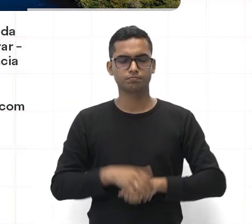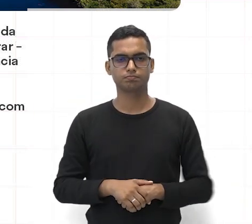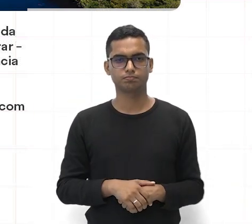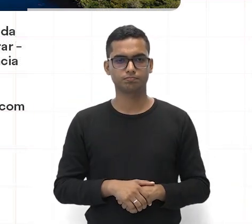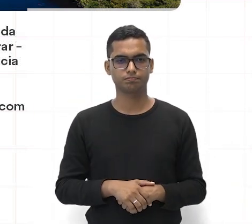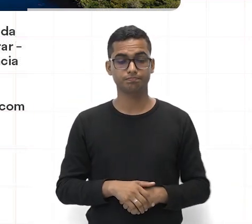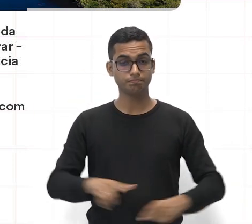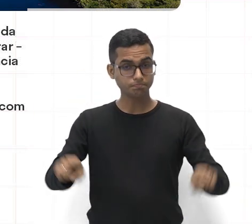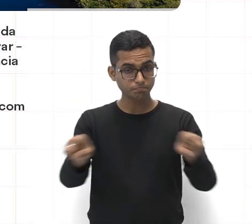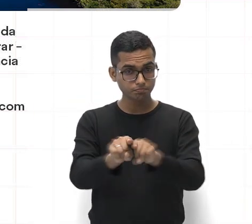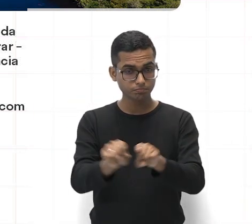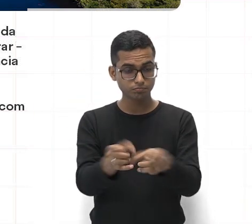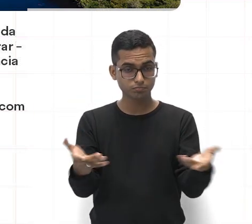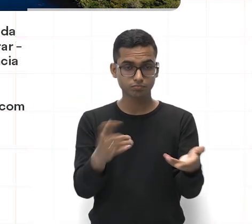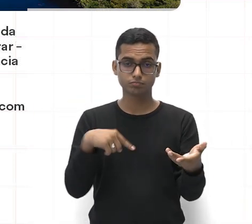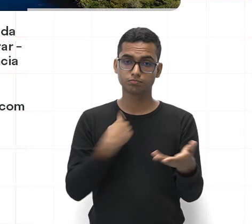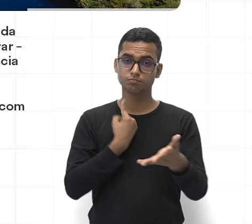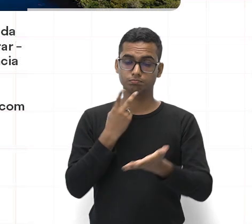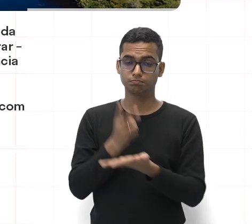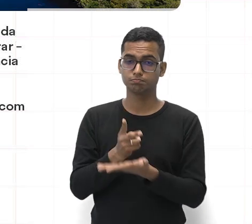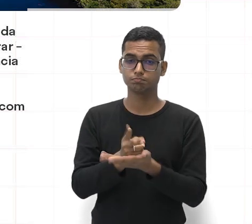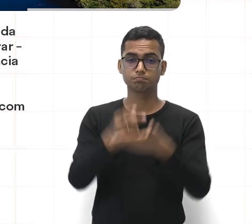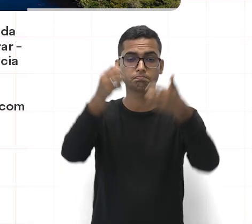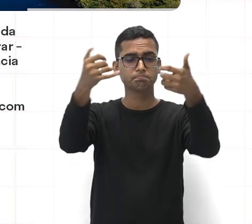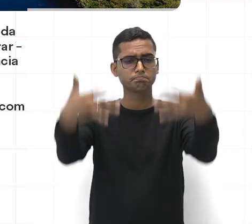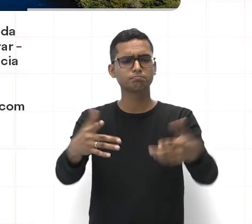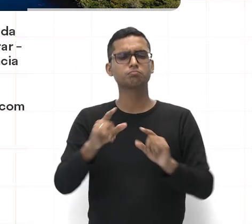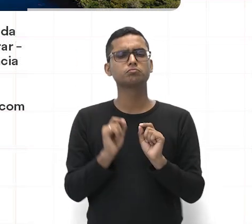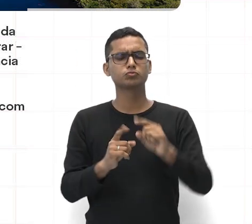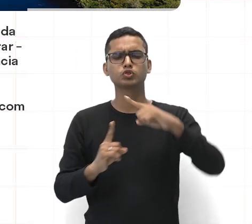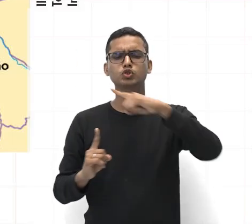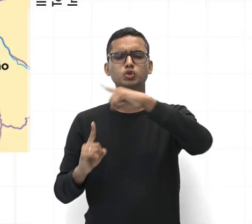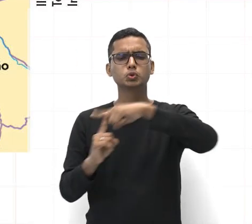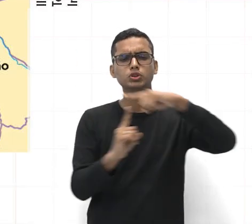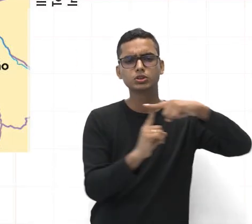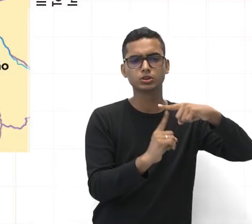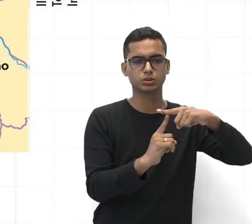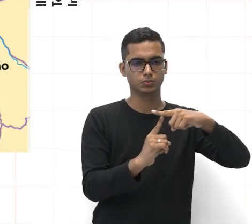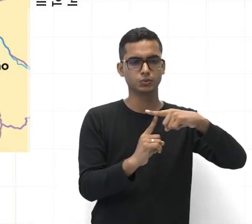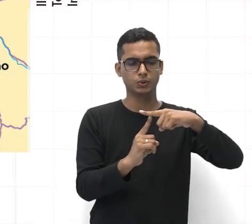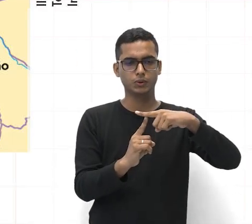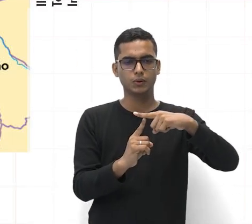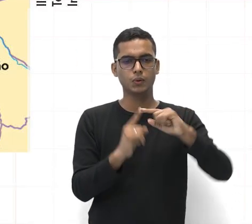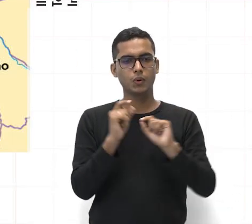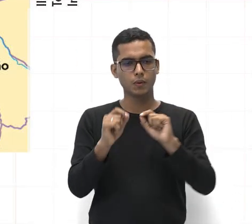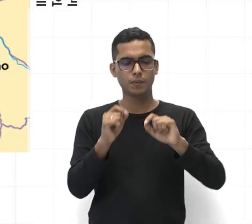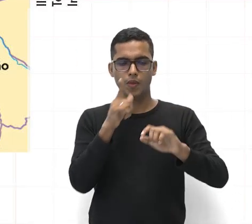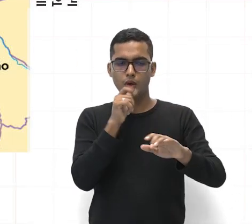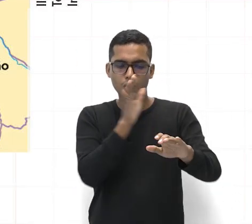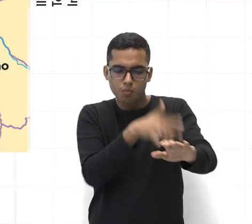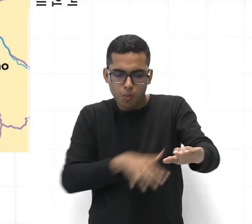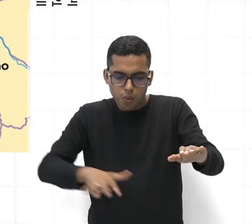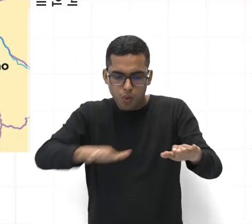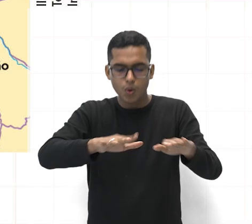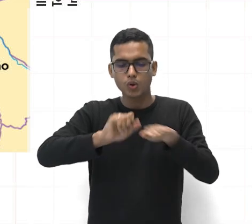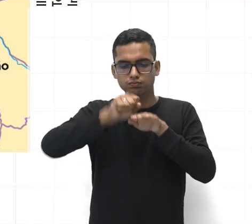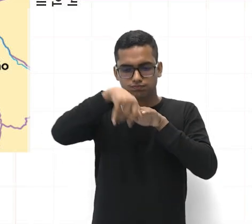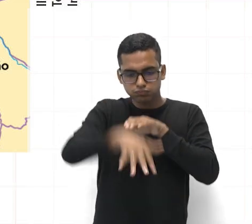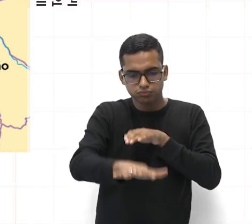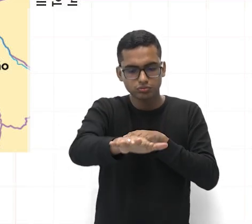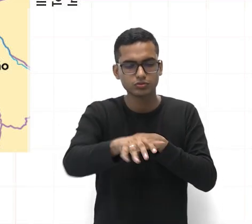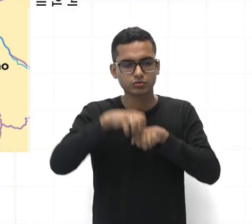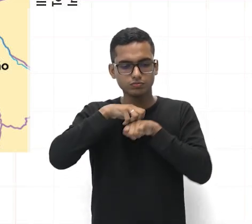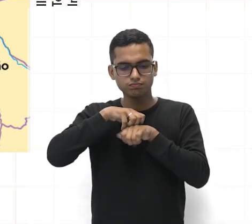E aí agora a gente dá continuidade falando sobre os tipos de bacias hidrográficas, que é